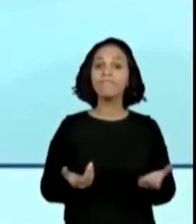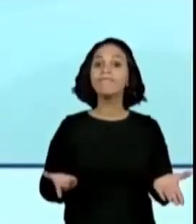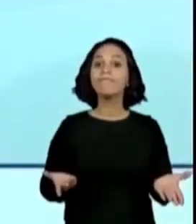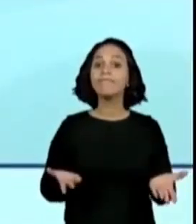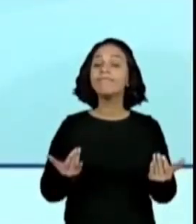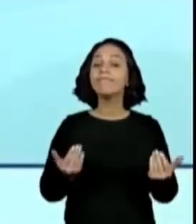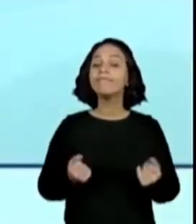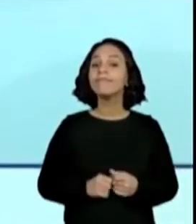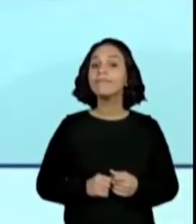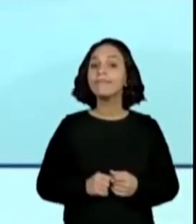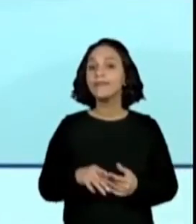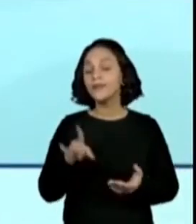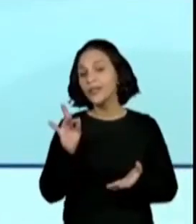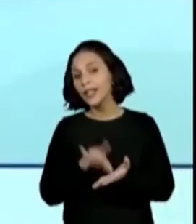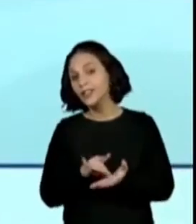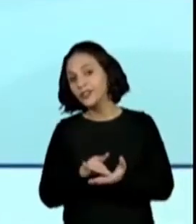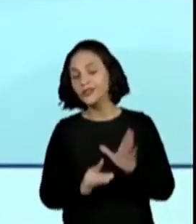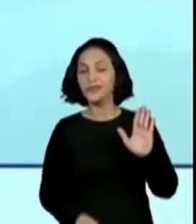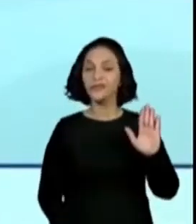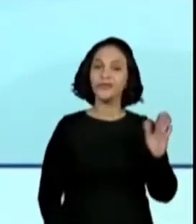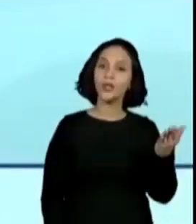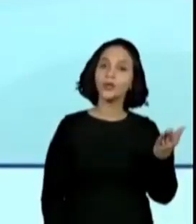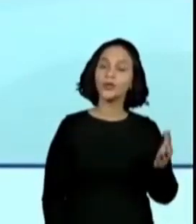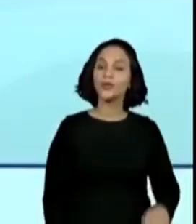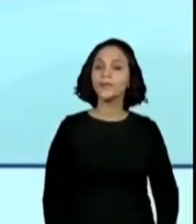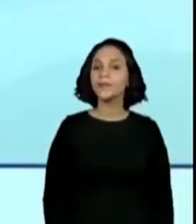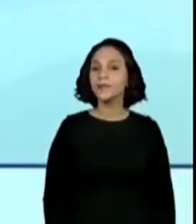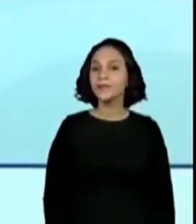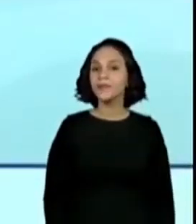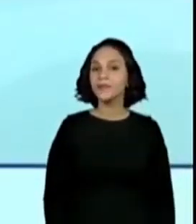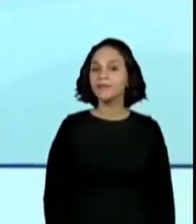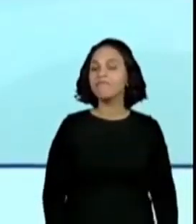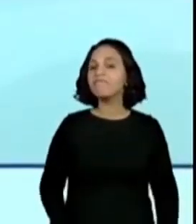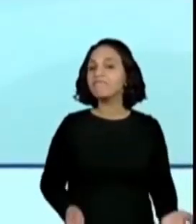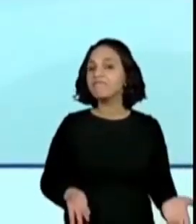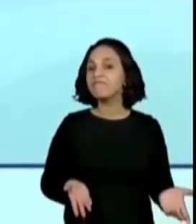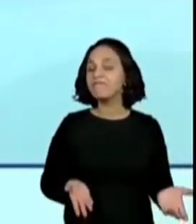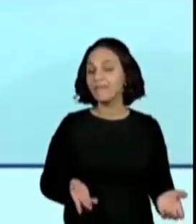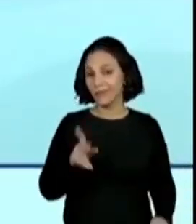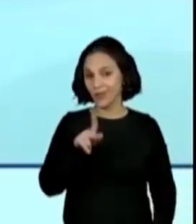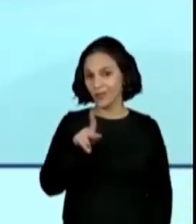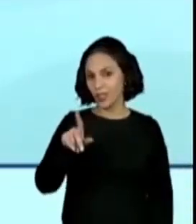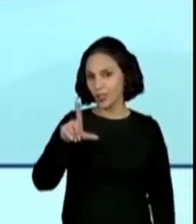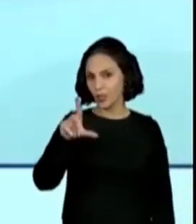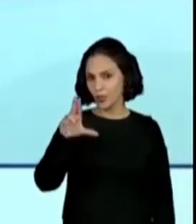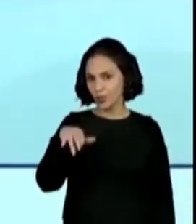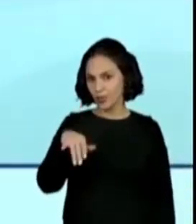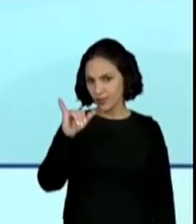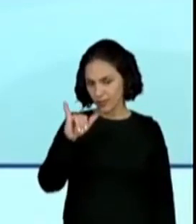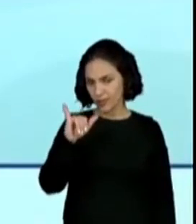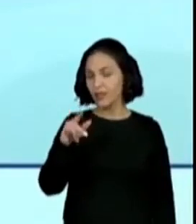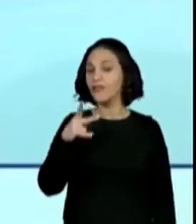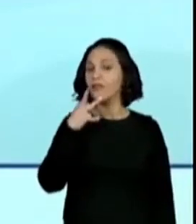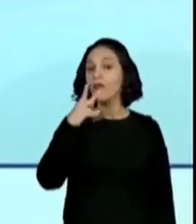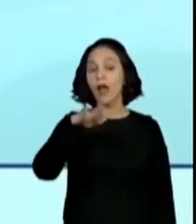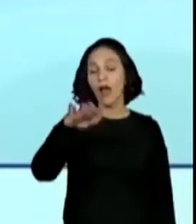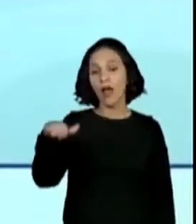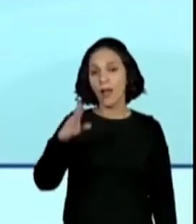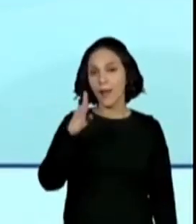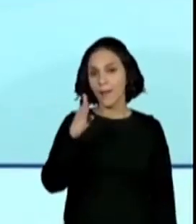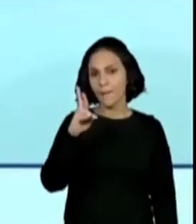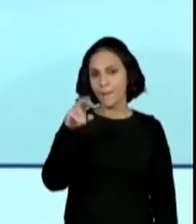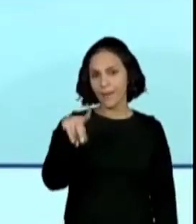ai é verdadeira é falsa professora Luc disse que a aluna Brenda falou que é